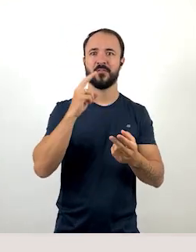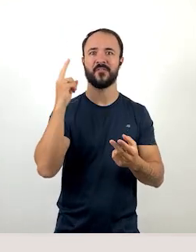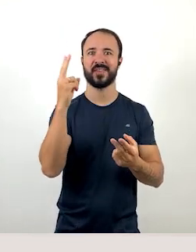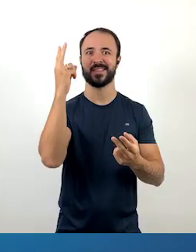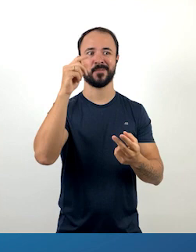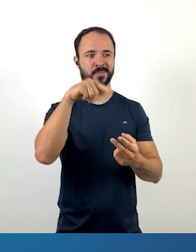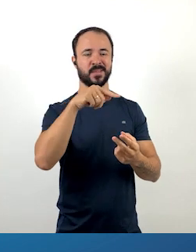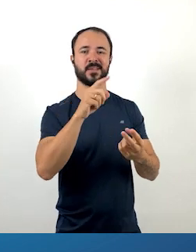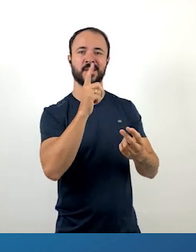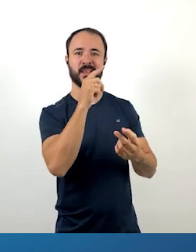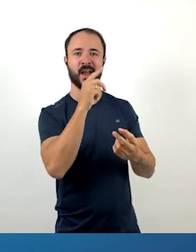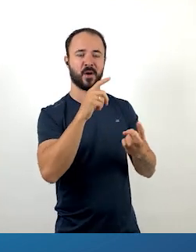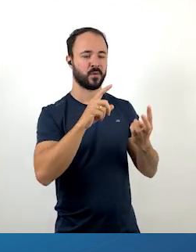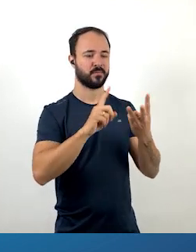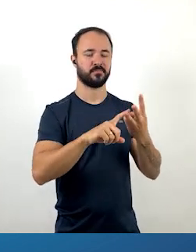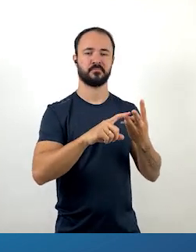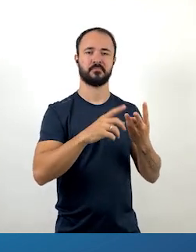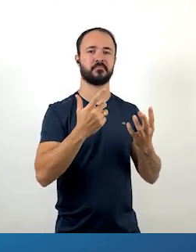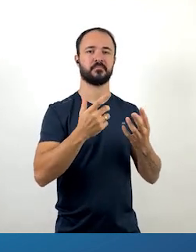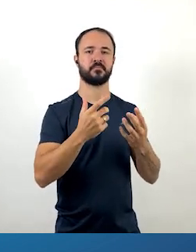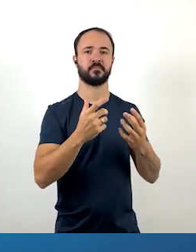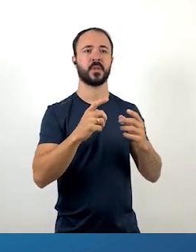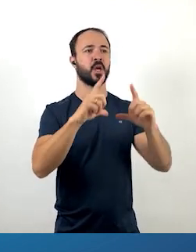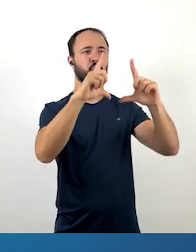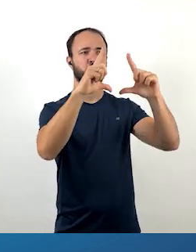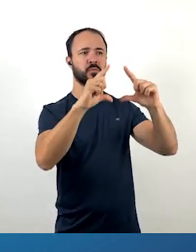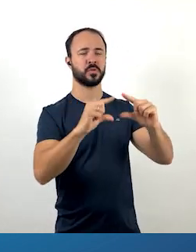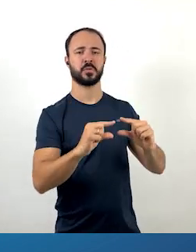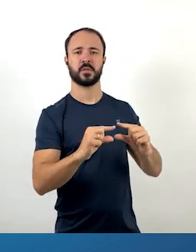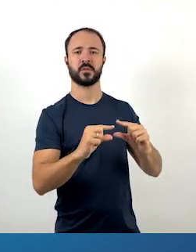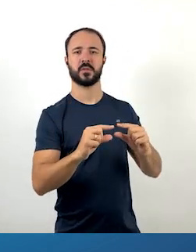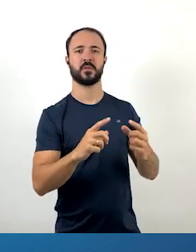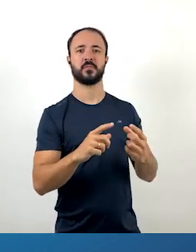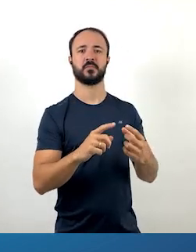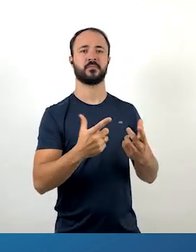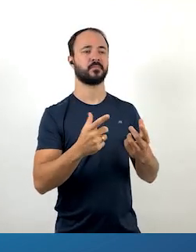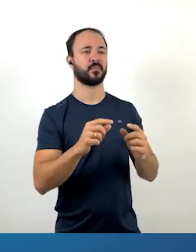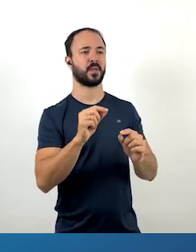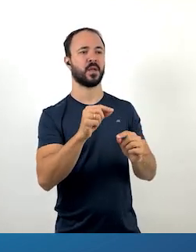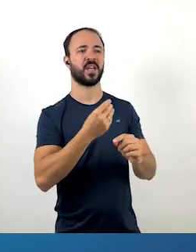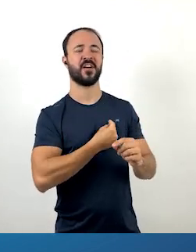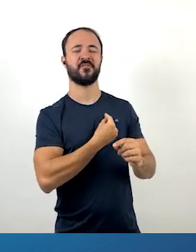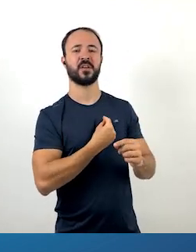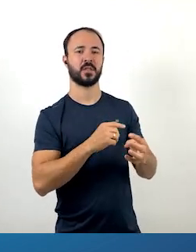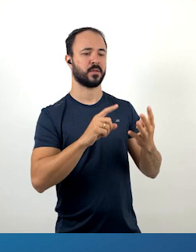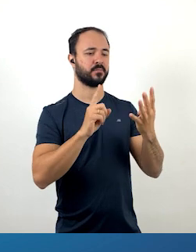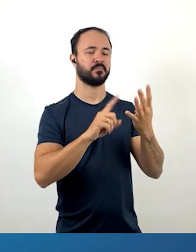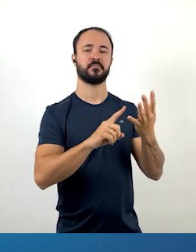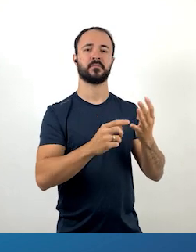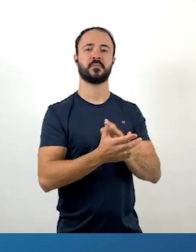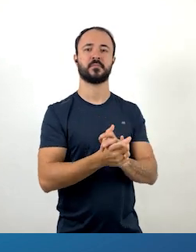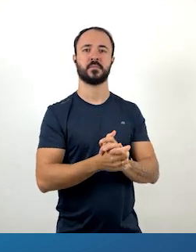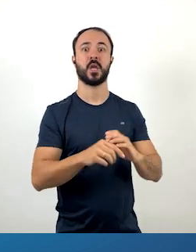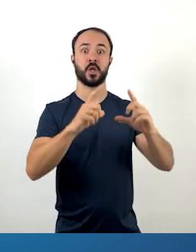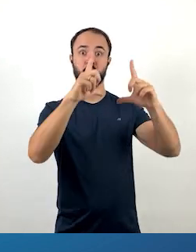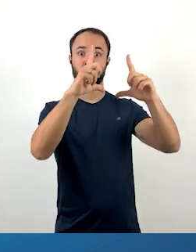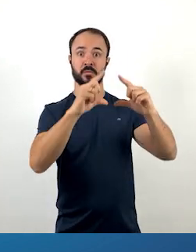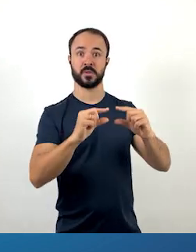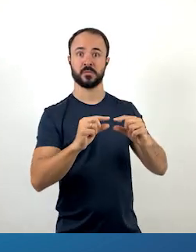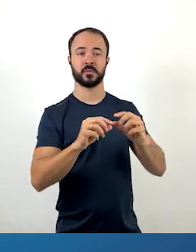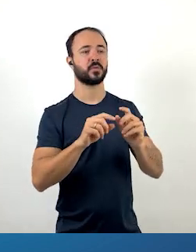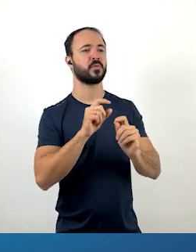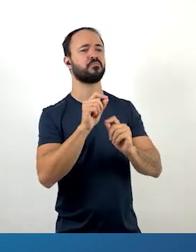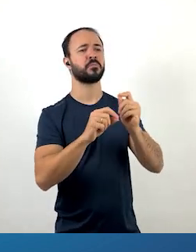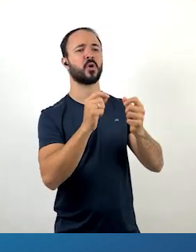água. Letra C, diminuição das taxas de decomposição bacteriana. Letra D, diminuição da concentração de